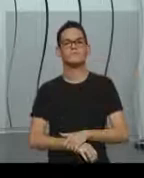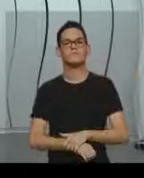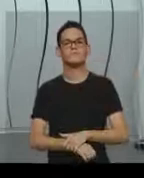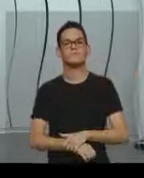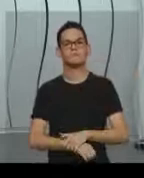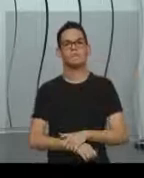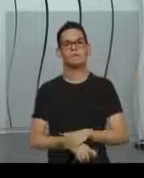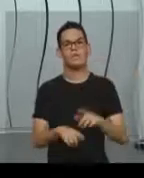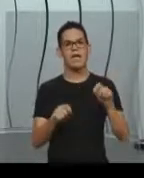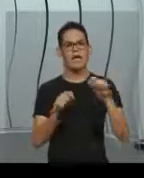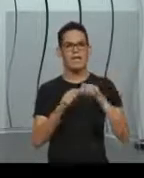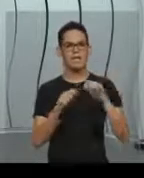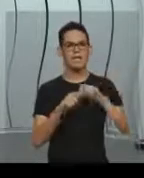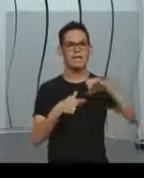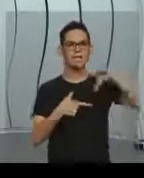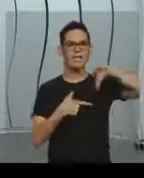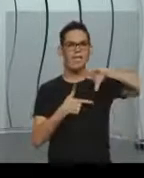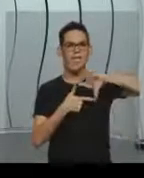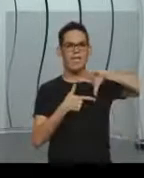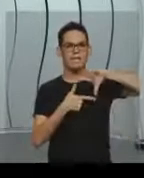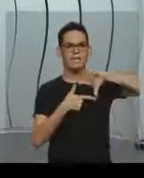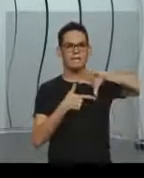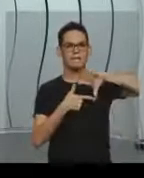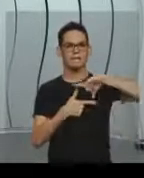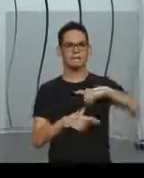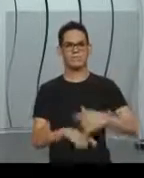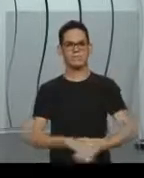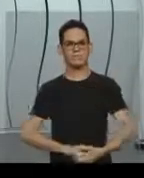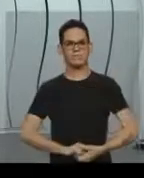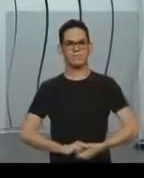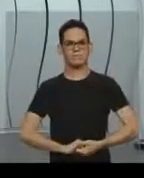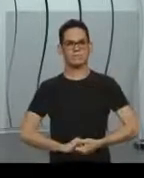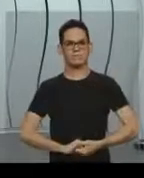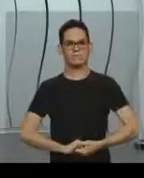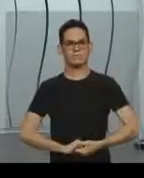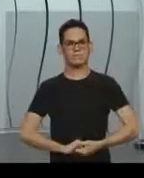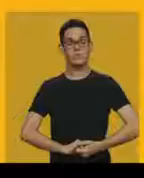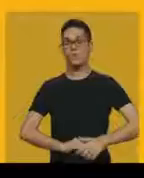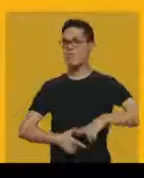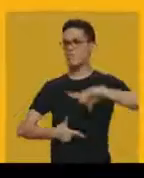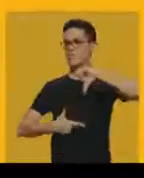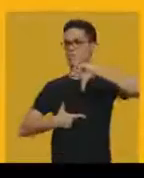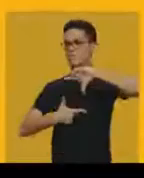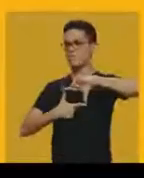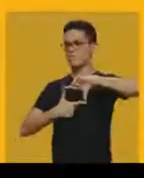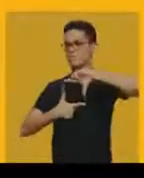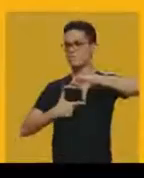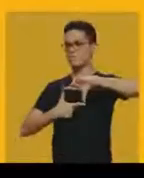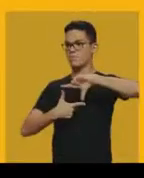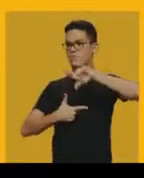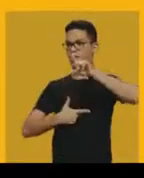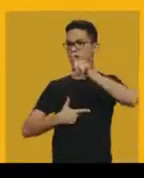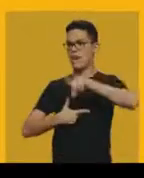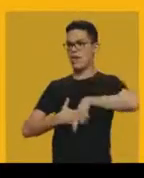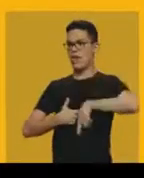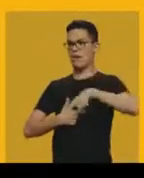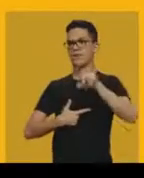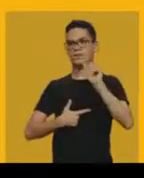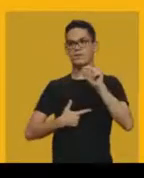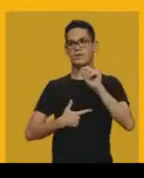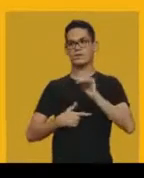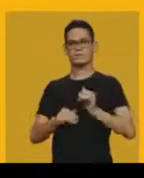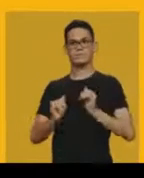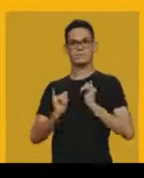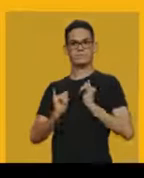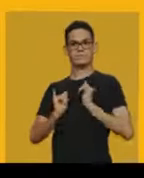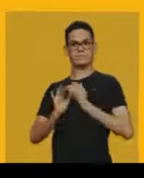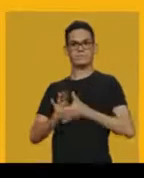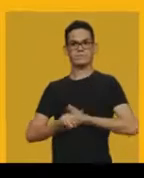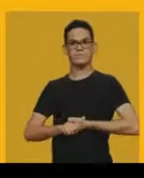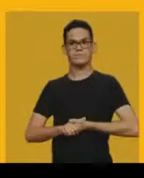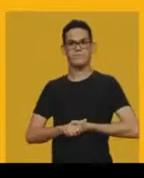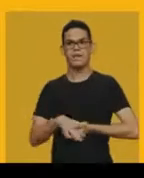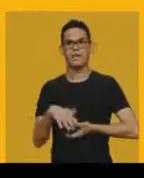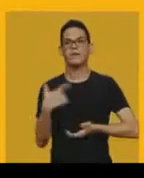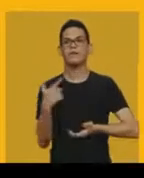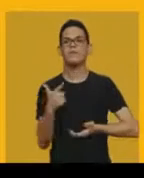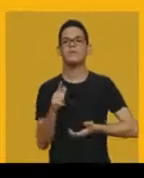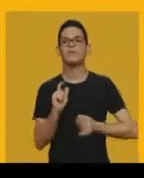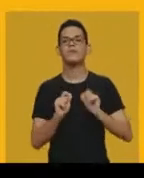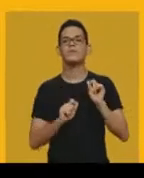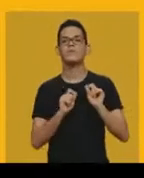recurso, né? Uma fotografia totalmente centralizada, a gente considera essa fotografia monótona. Ela não